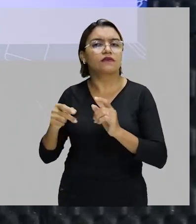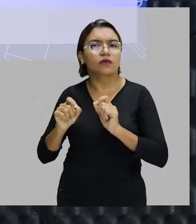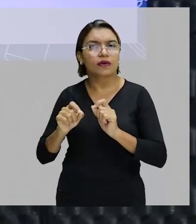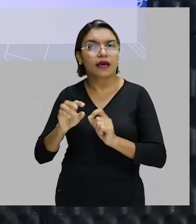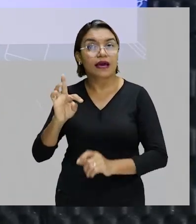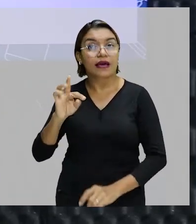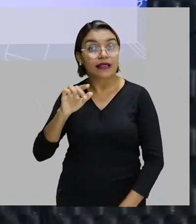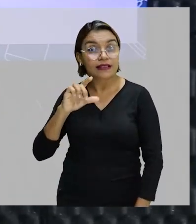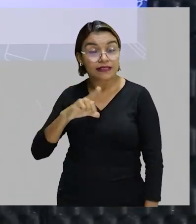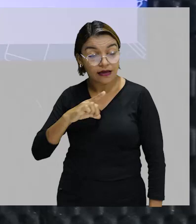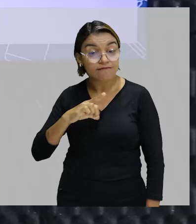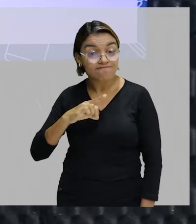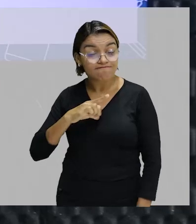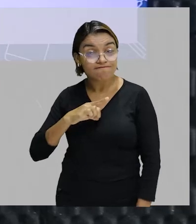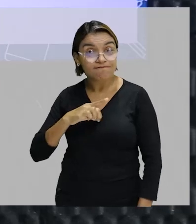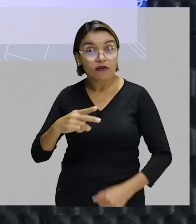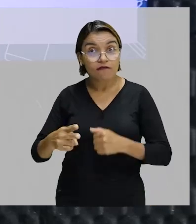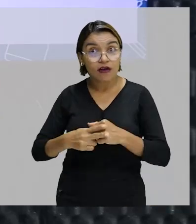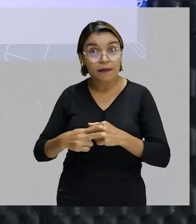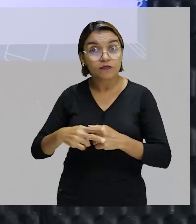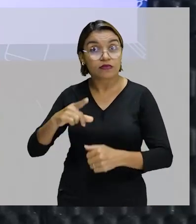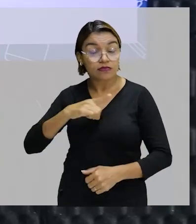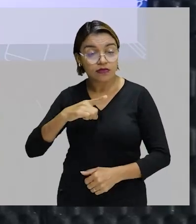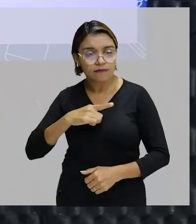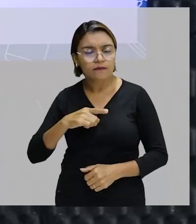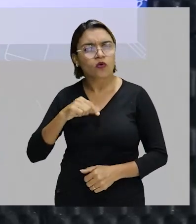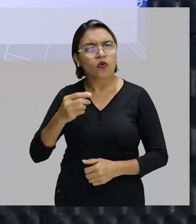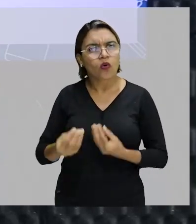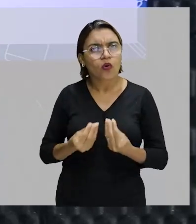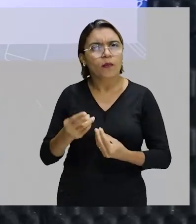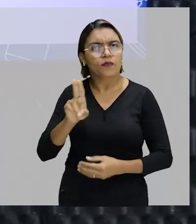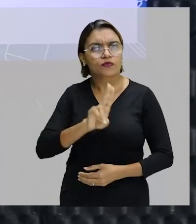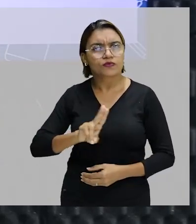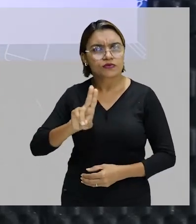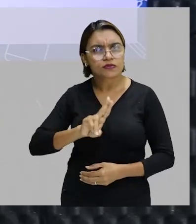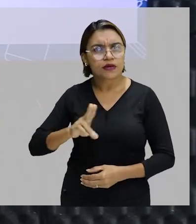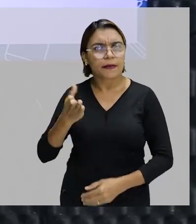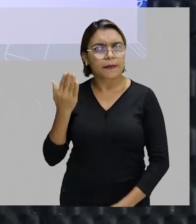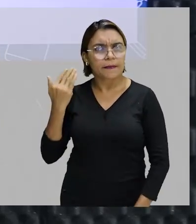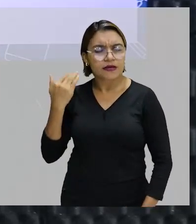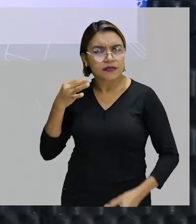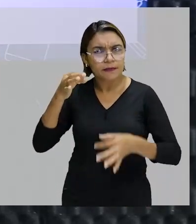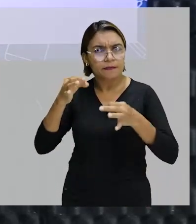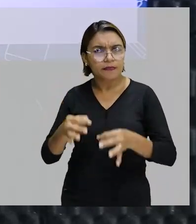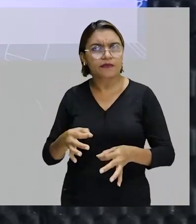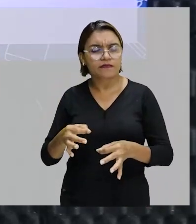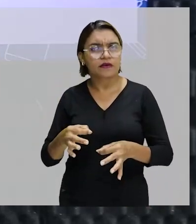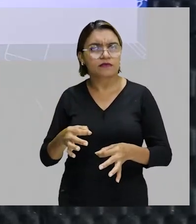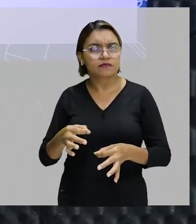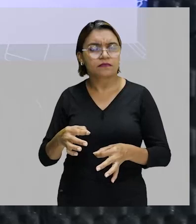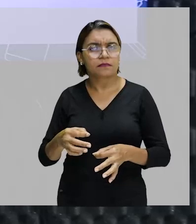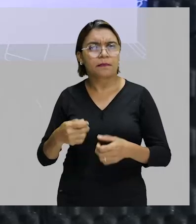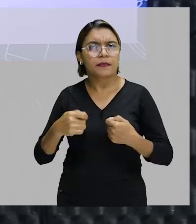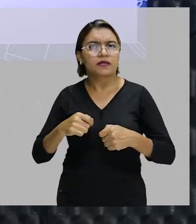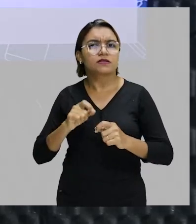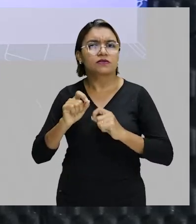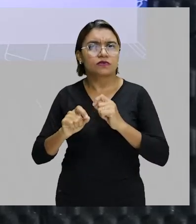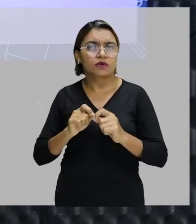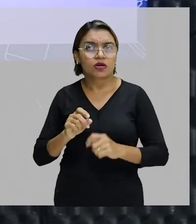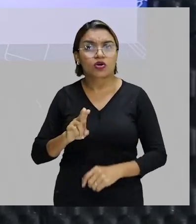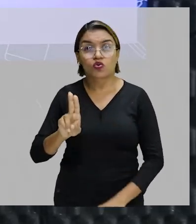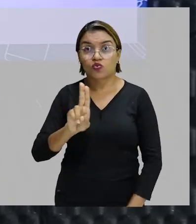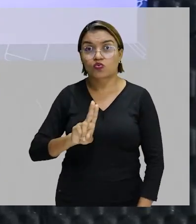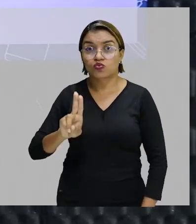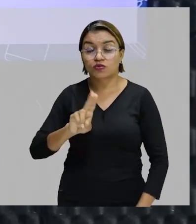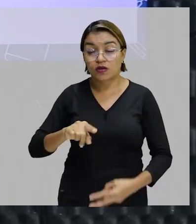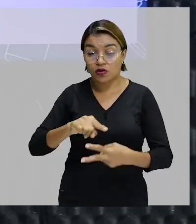você conjugar um verbo no particípio passado ou no passado perfeito, o que eu tenho que fazer? Eu tenho que usar aqueles